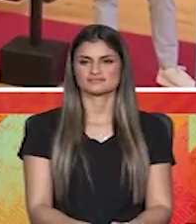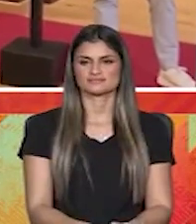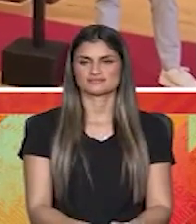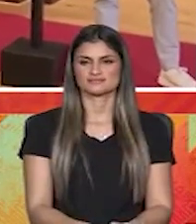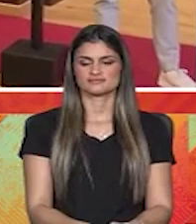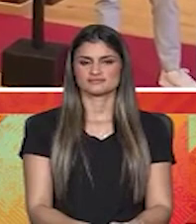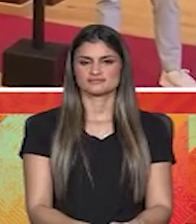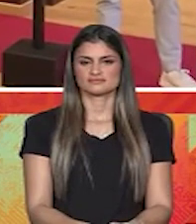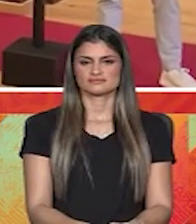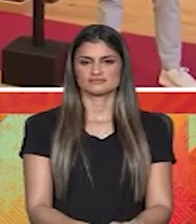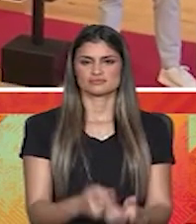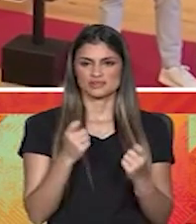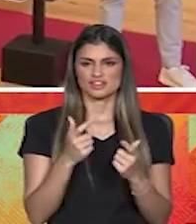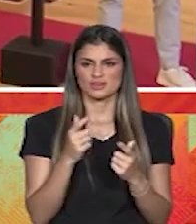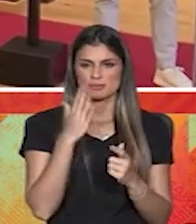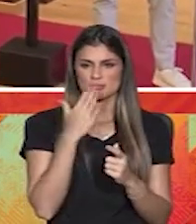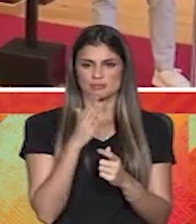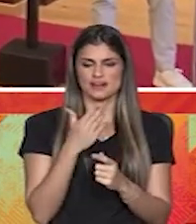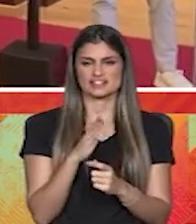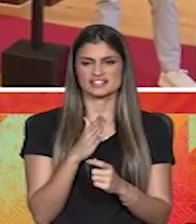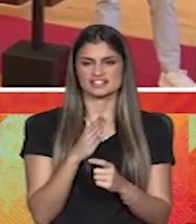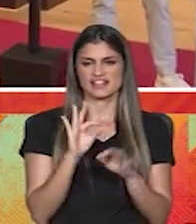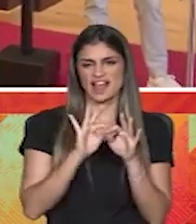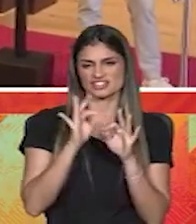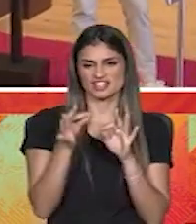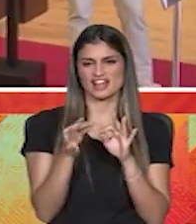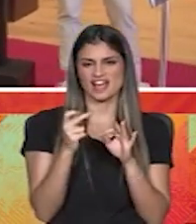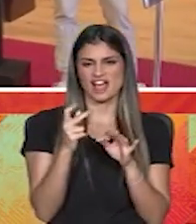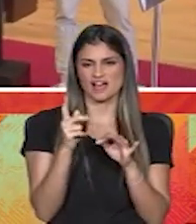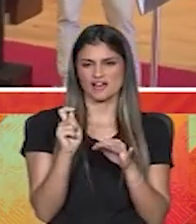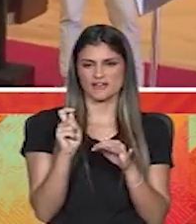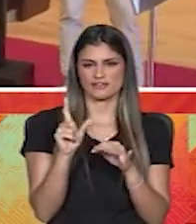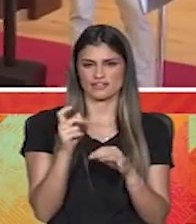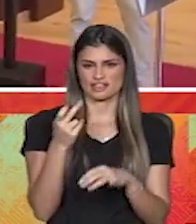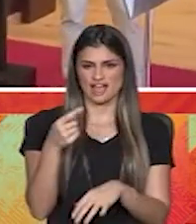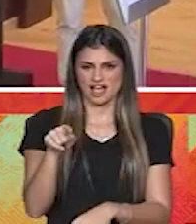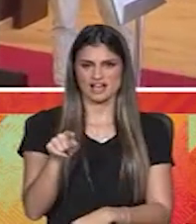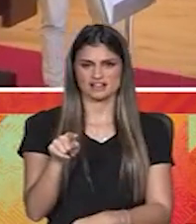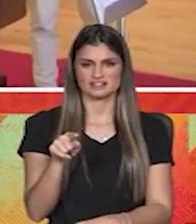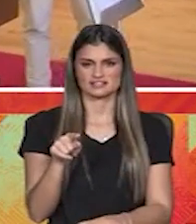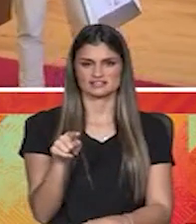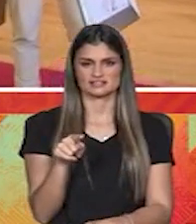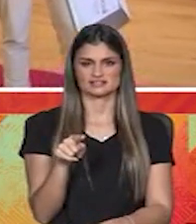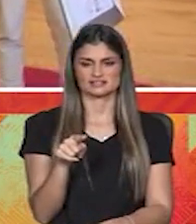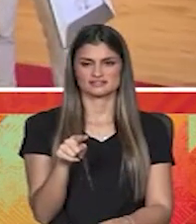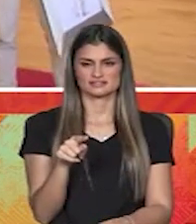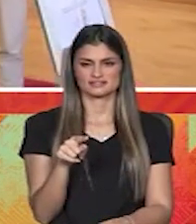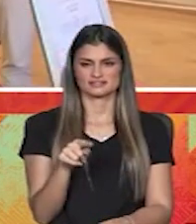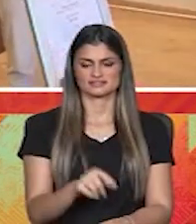é assim um bocadinho que casca Como o chefe disse um bocadinho casca de assim